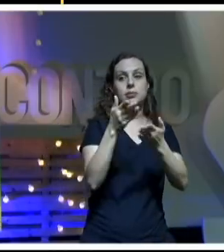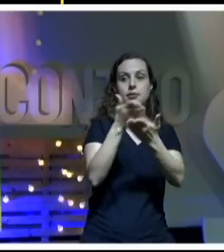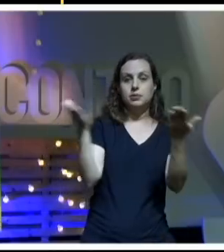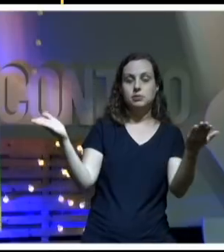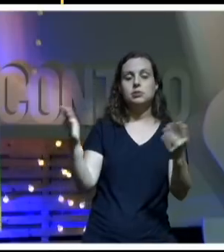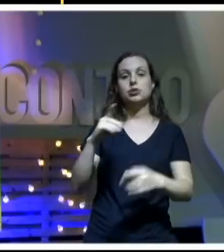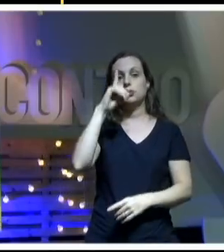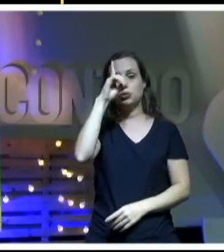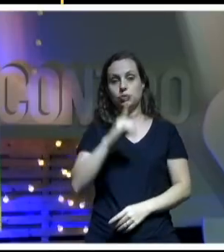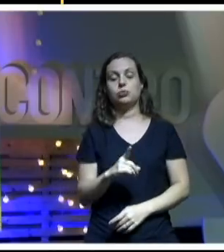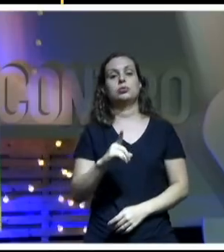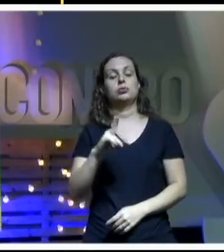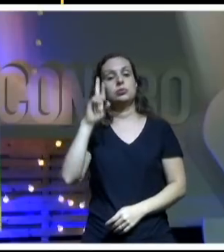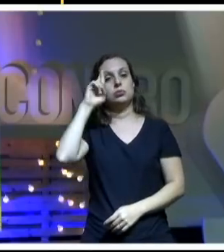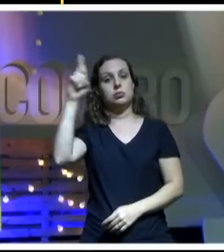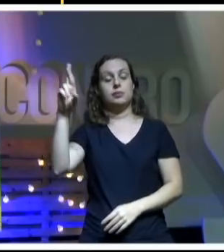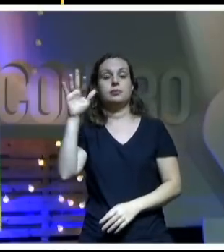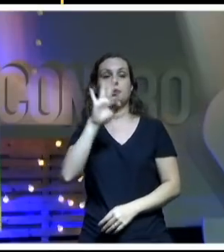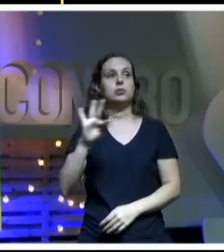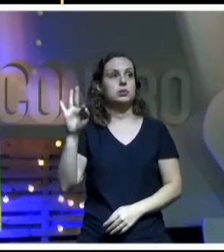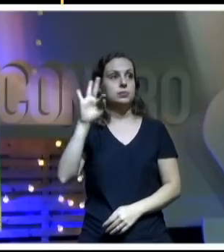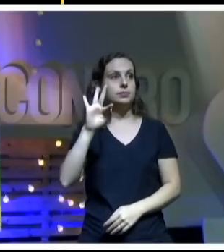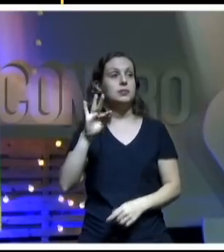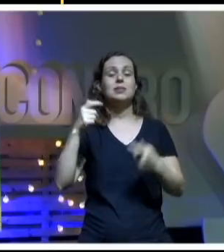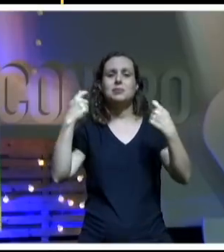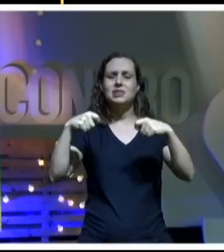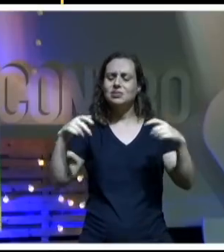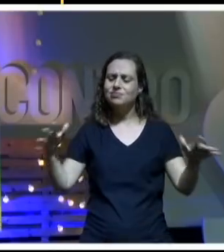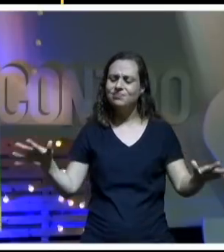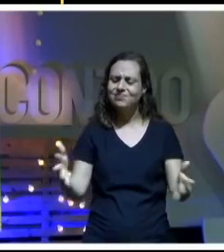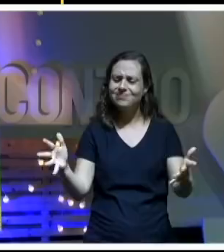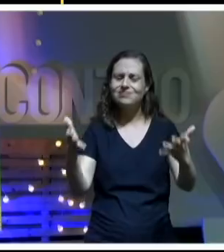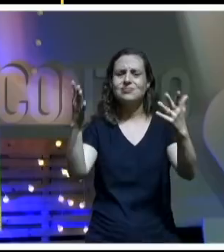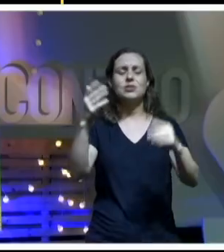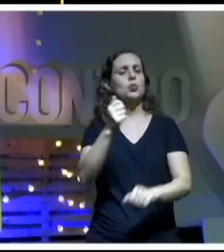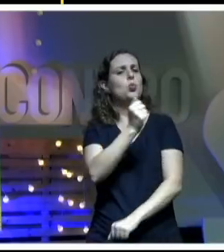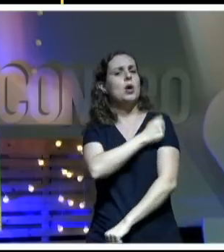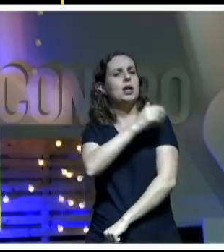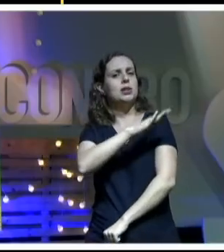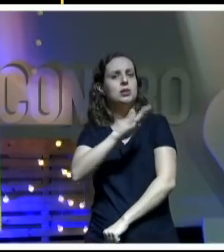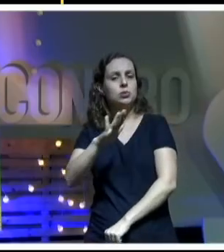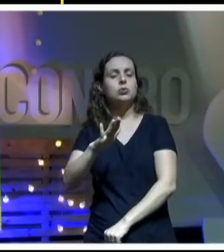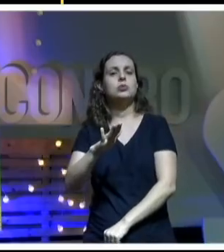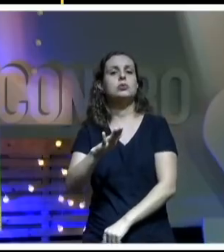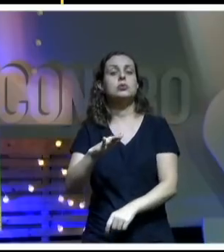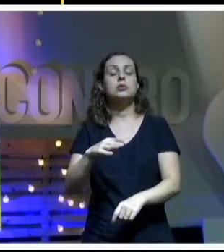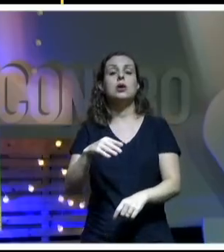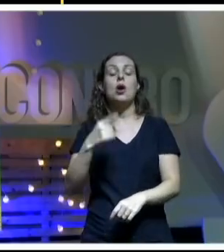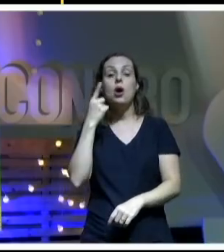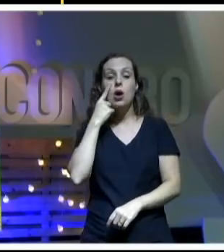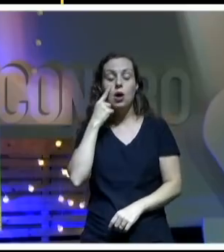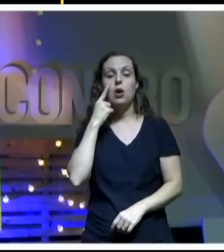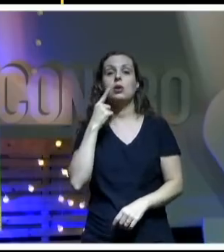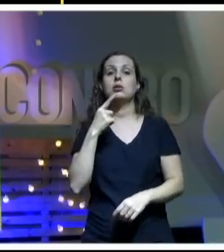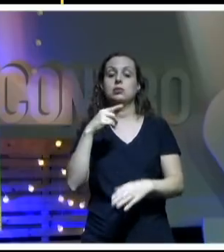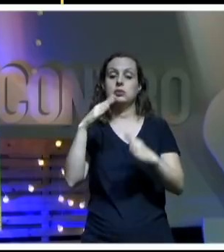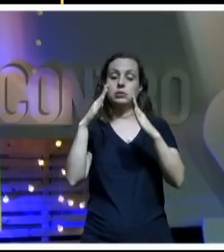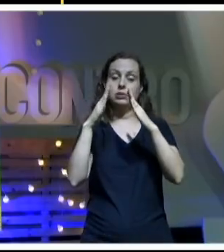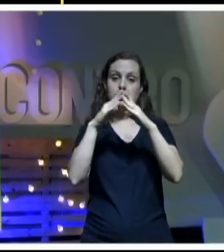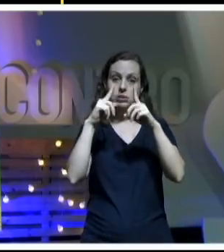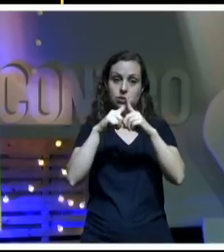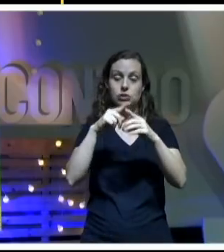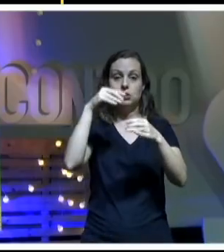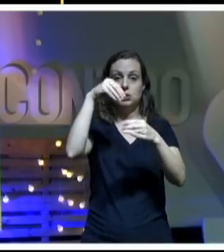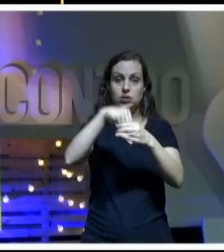seminários devem encorajar os seus alunos mais brilhantes a considerar o trabalho da igreja em vez na